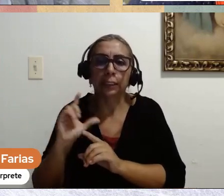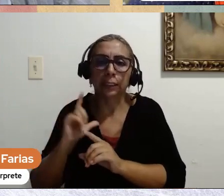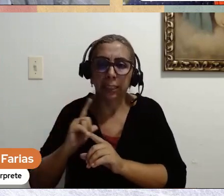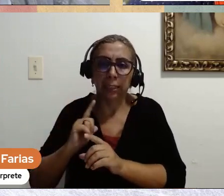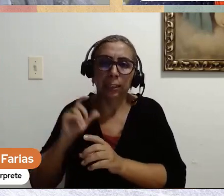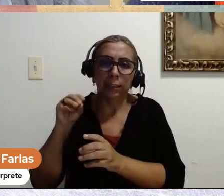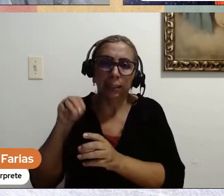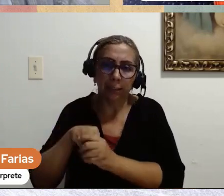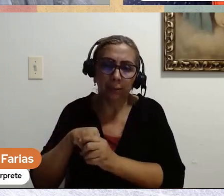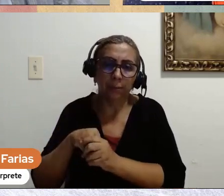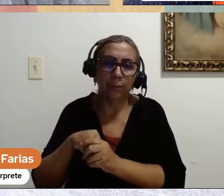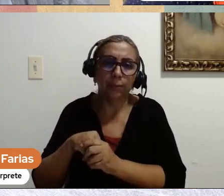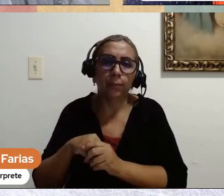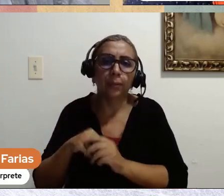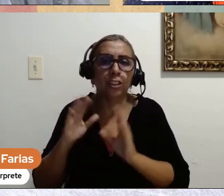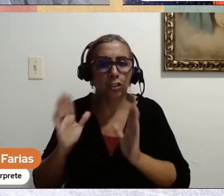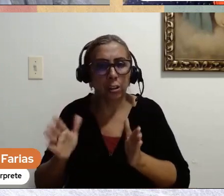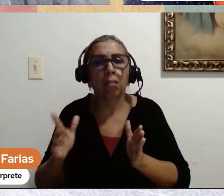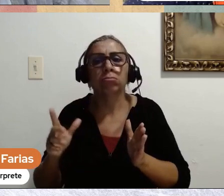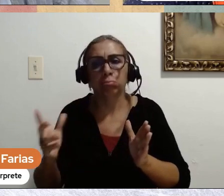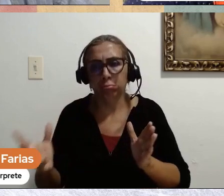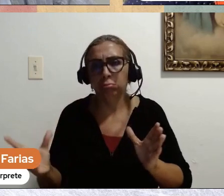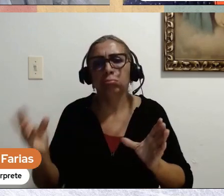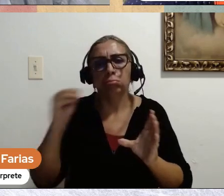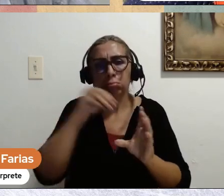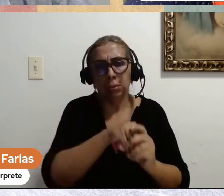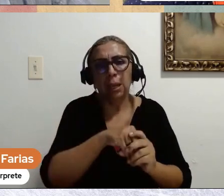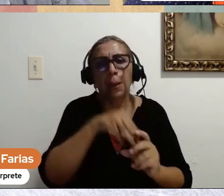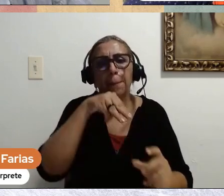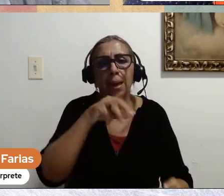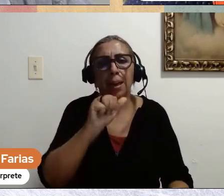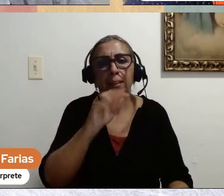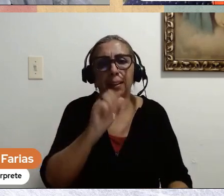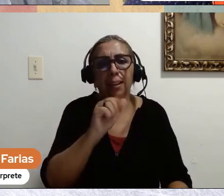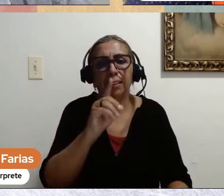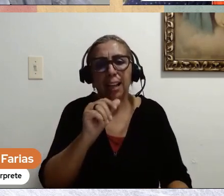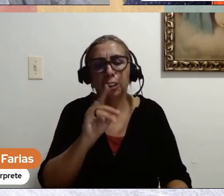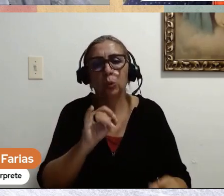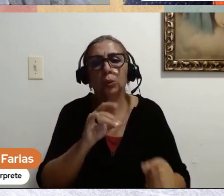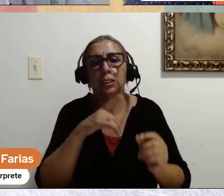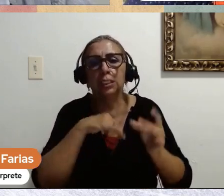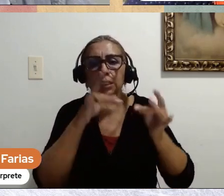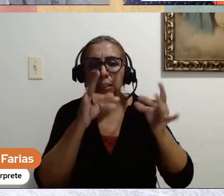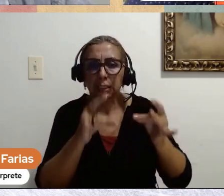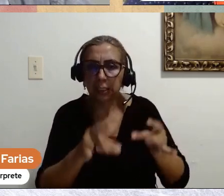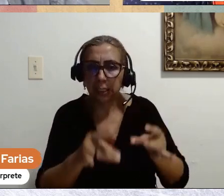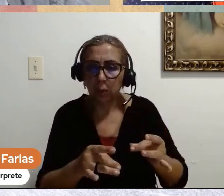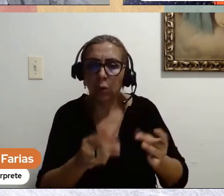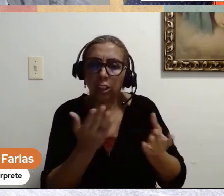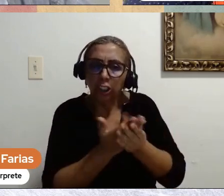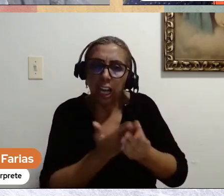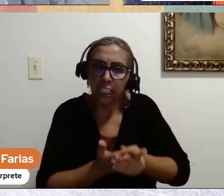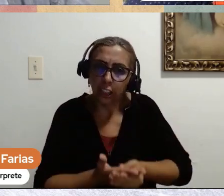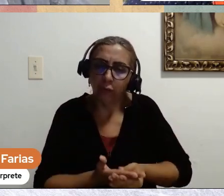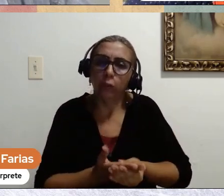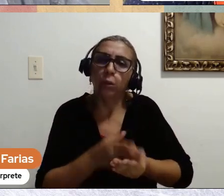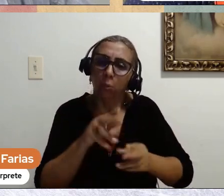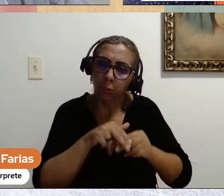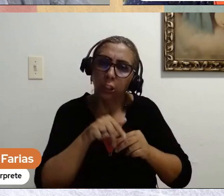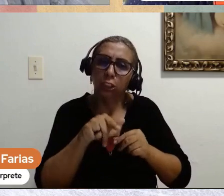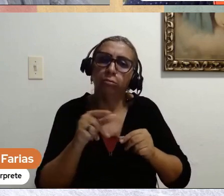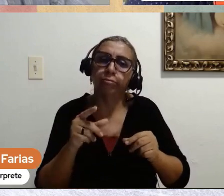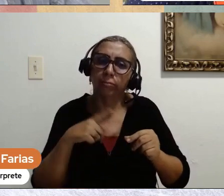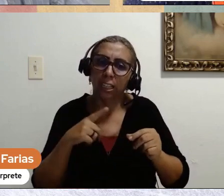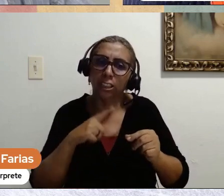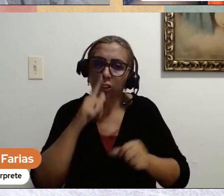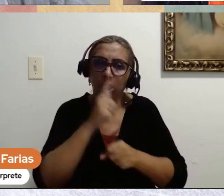seja, já faz parte, né, já são os metadados em si, descritivos, né, de descrição arquivística, por isso ele faz parte da gestão.